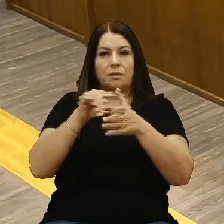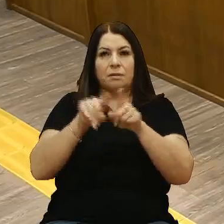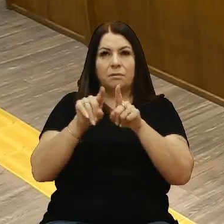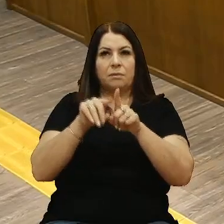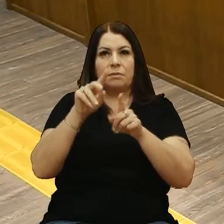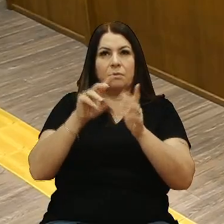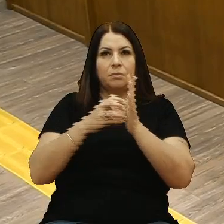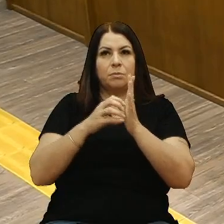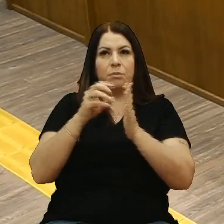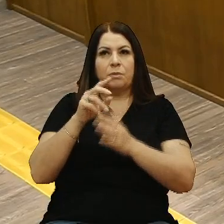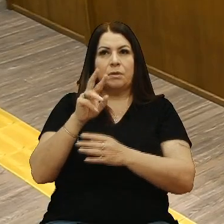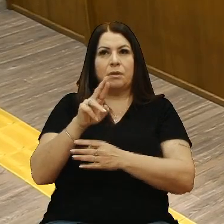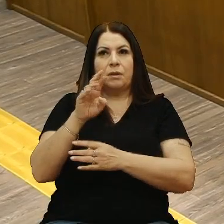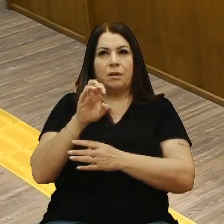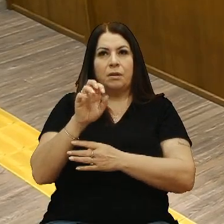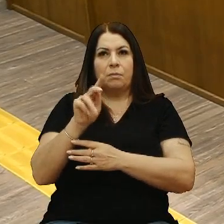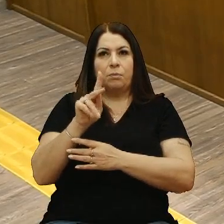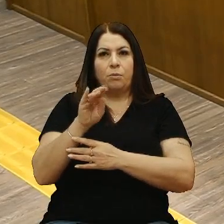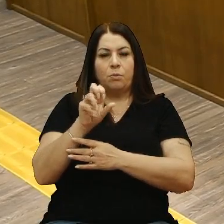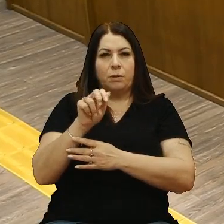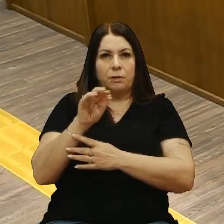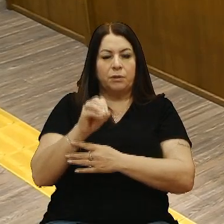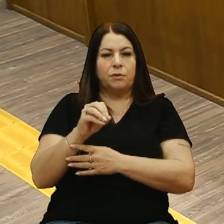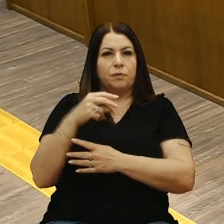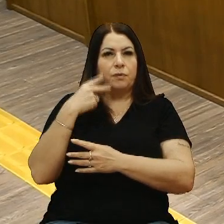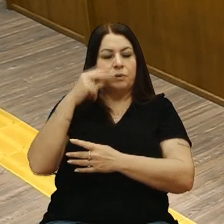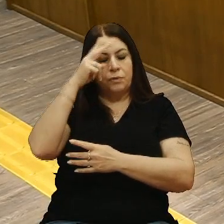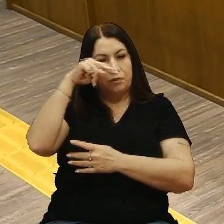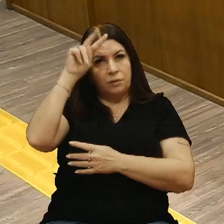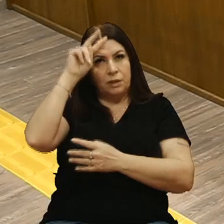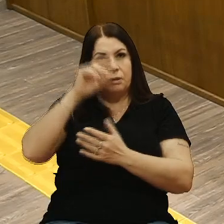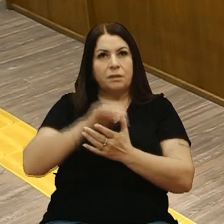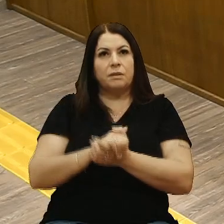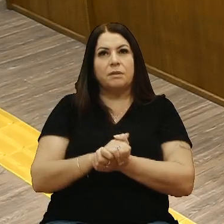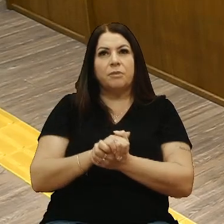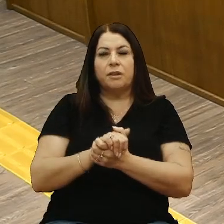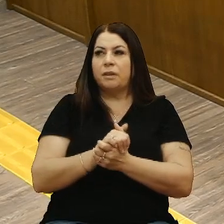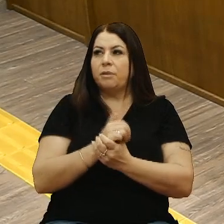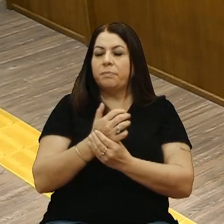líder da bancada do Republicanos, vereador Edson da Rosa.